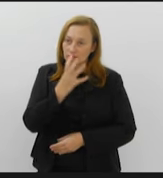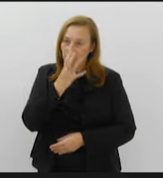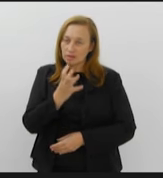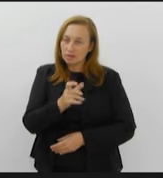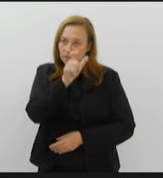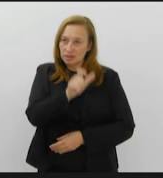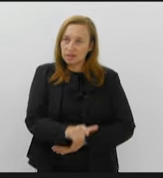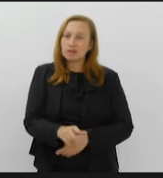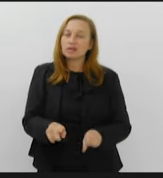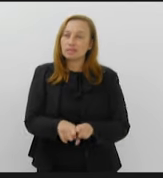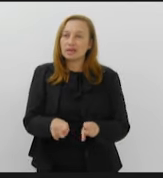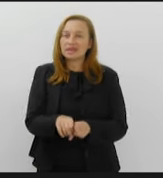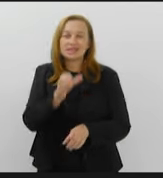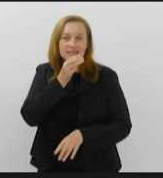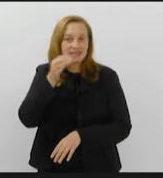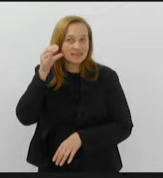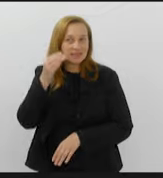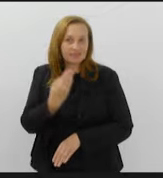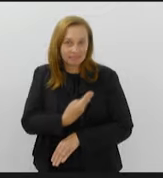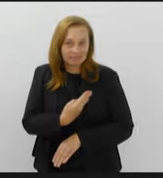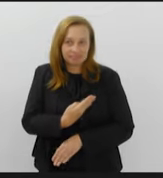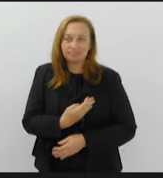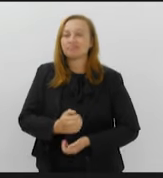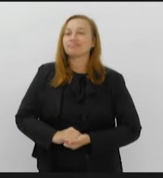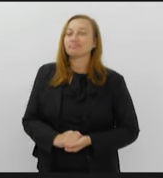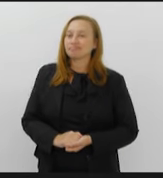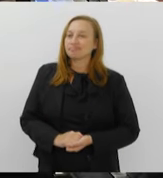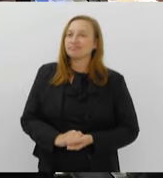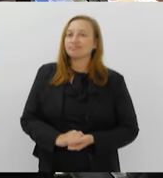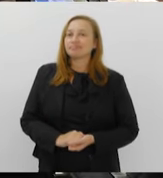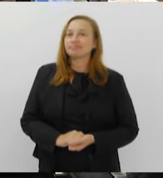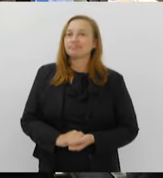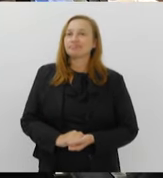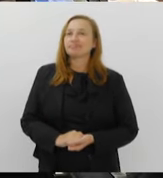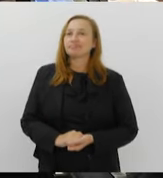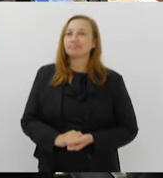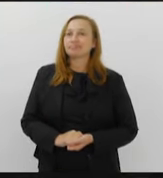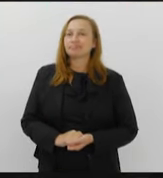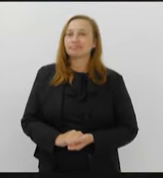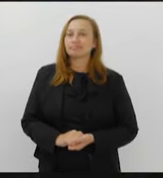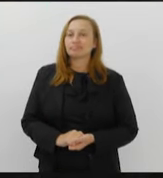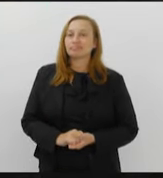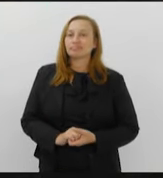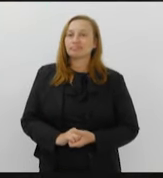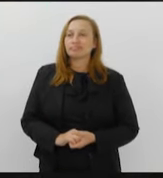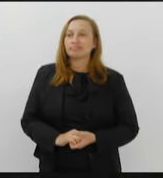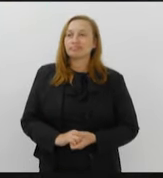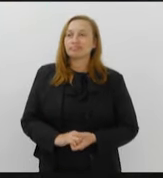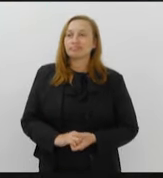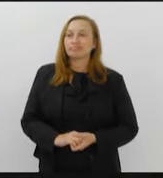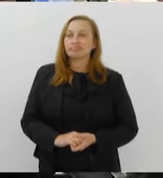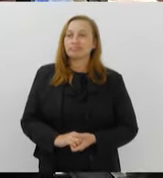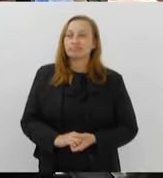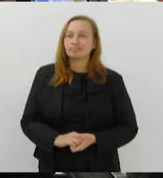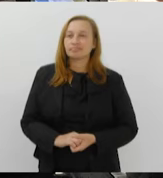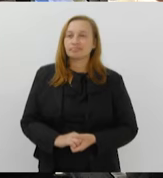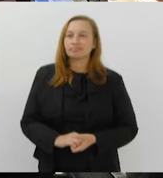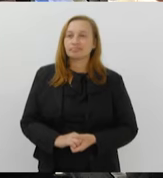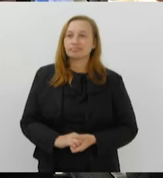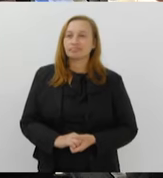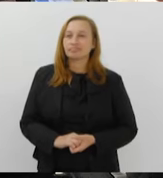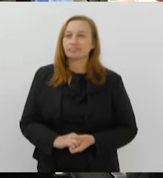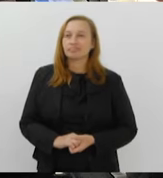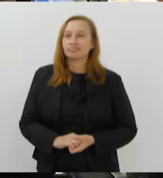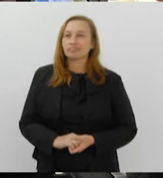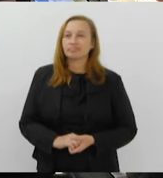a minha amiga Célia Jordão. Aí sim. Marta Rocha e Célia Jordão, consignando o voto, deputado